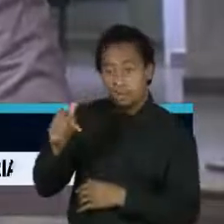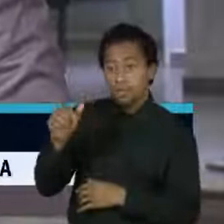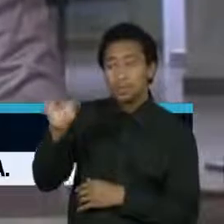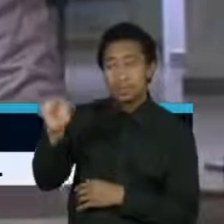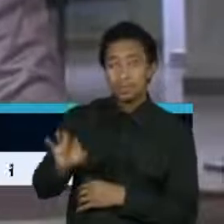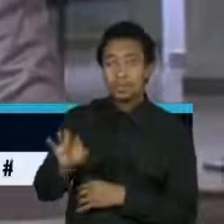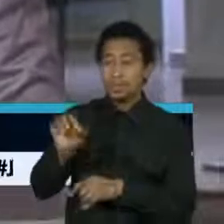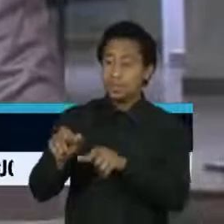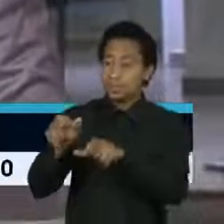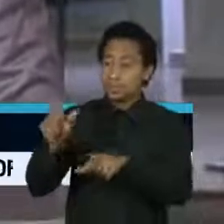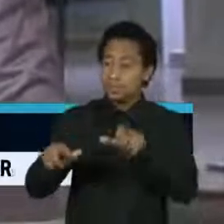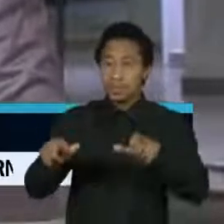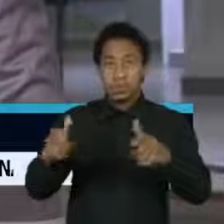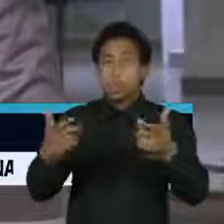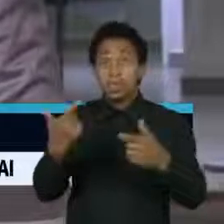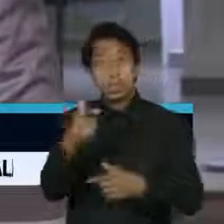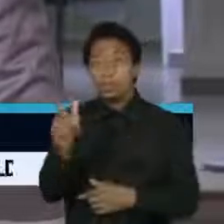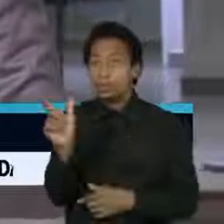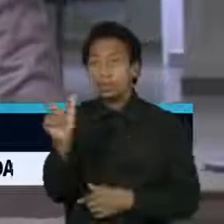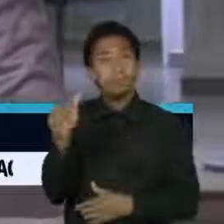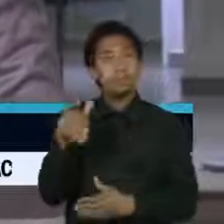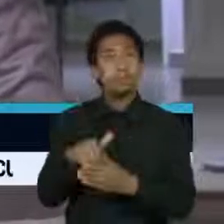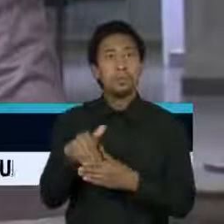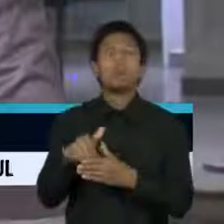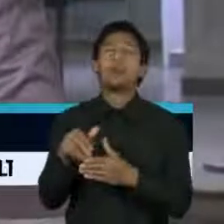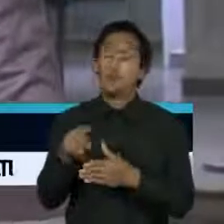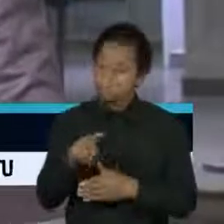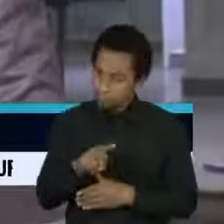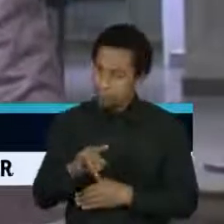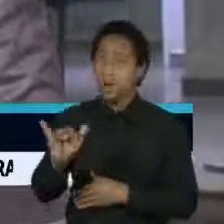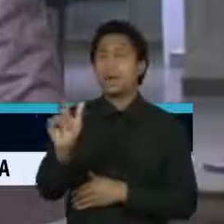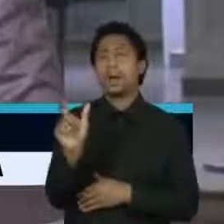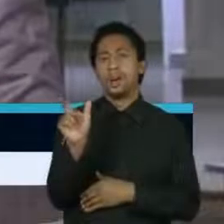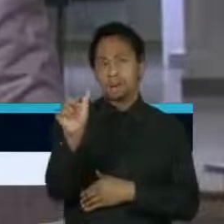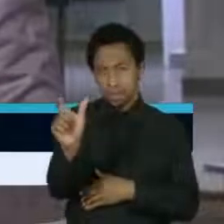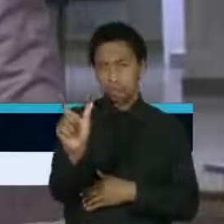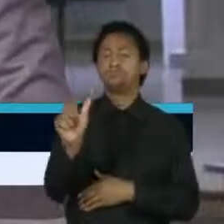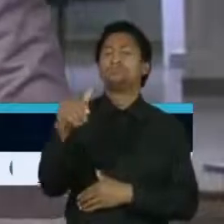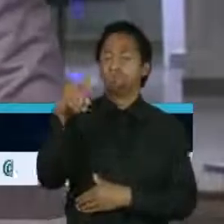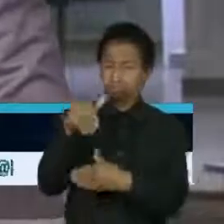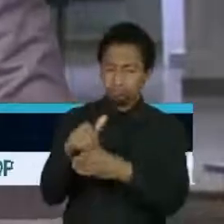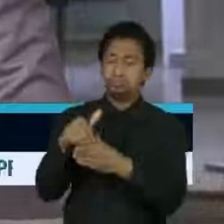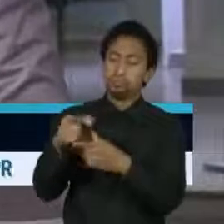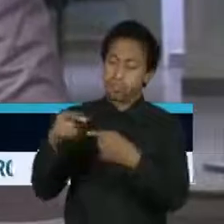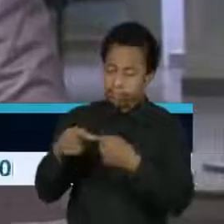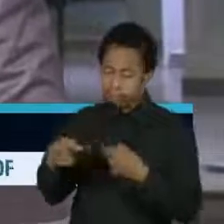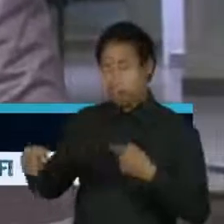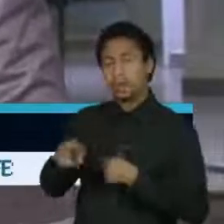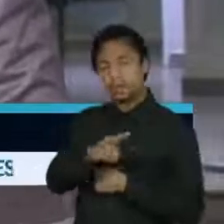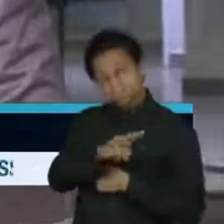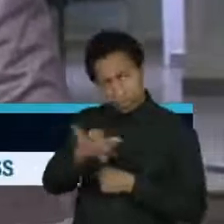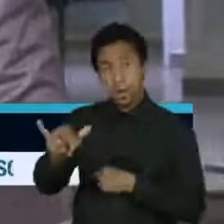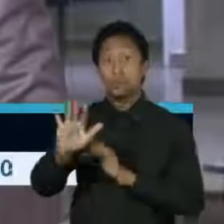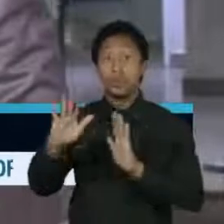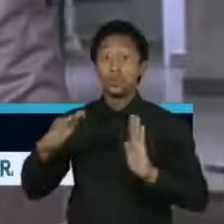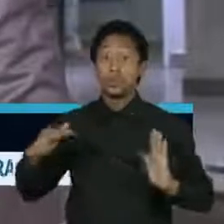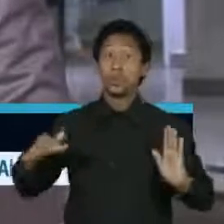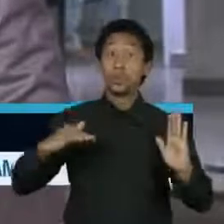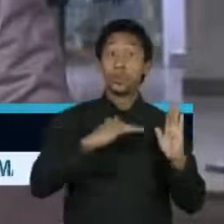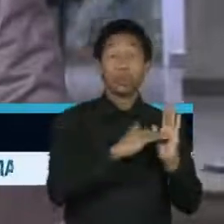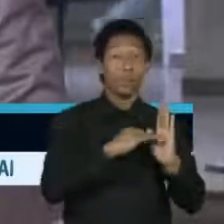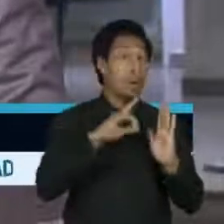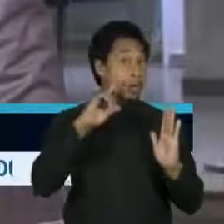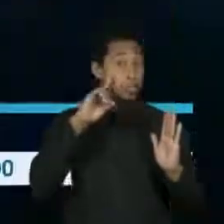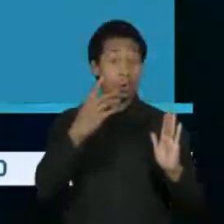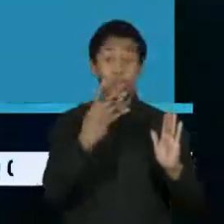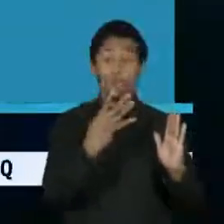dos jovens que ainda não tem um título de eleitor disseram a tirá-lo nas próximas semanas e o prazo para tirar o título vai até o